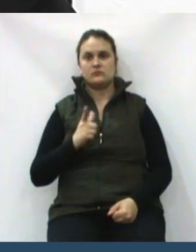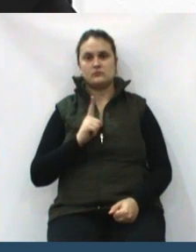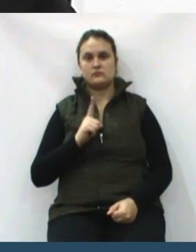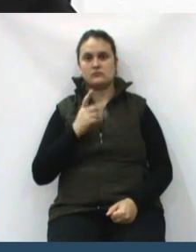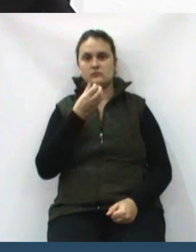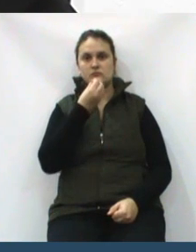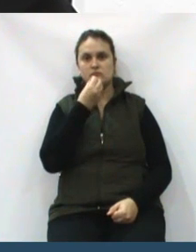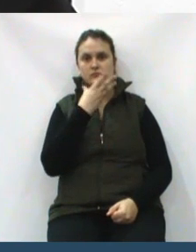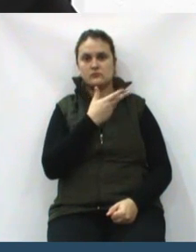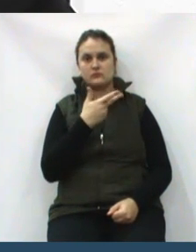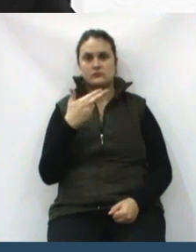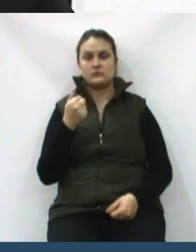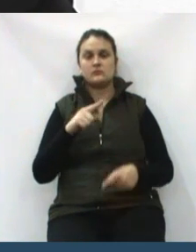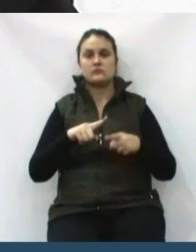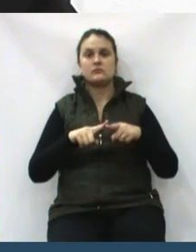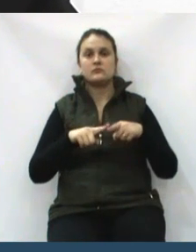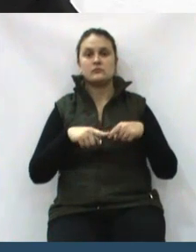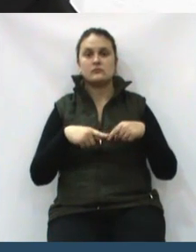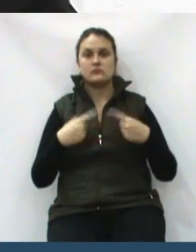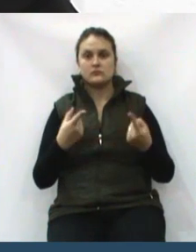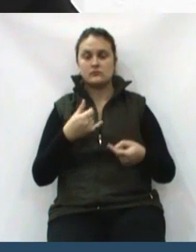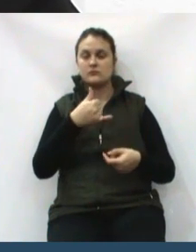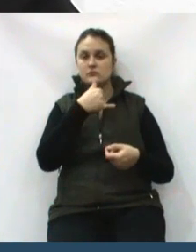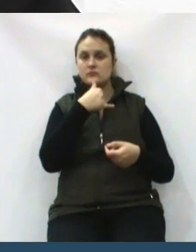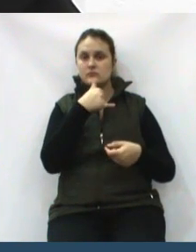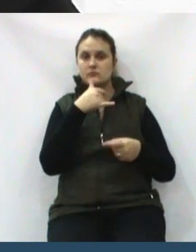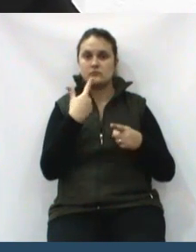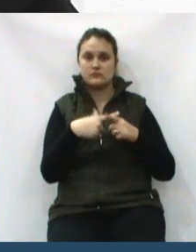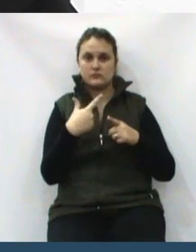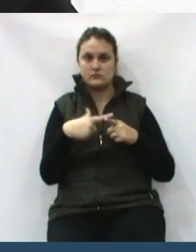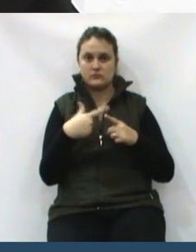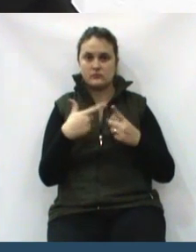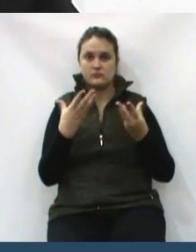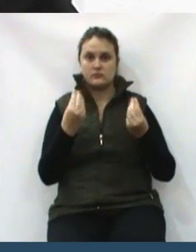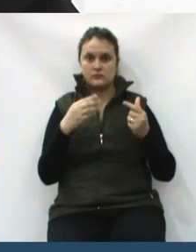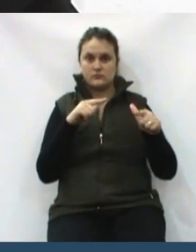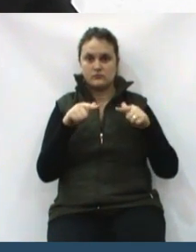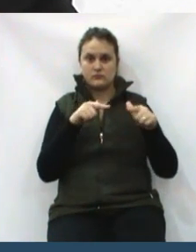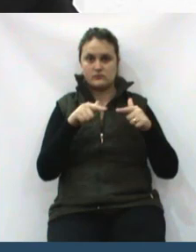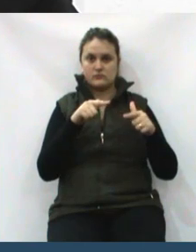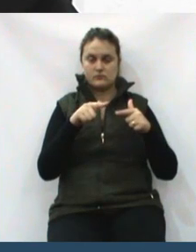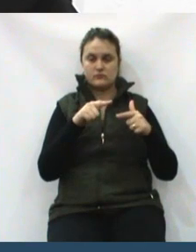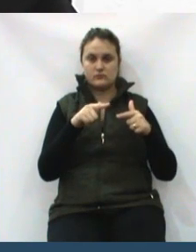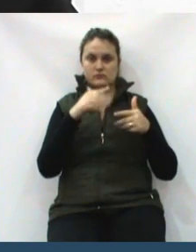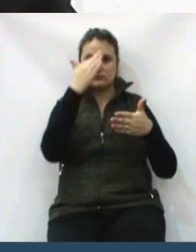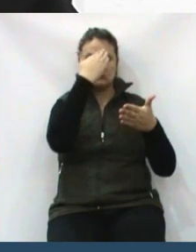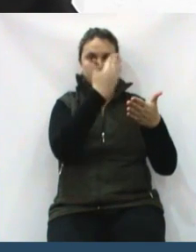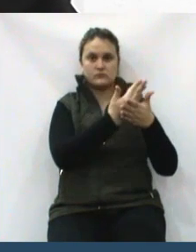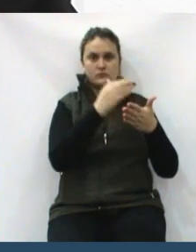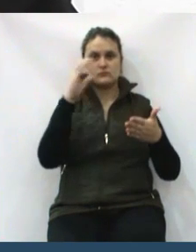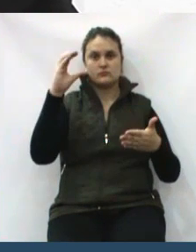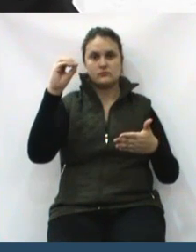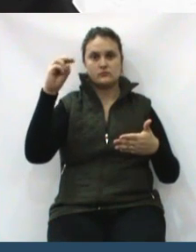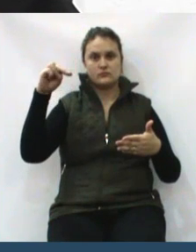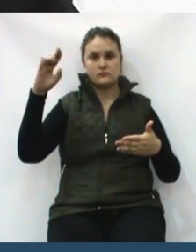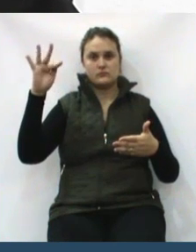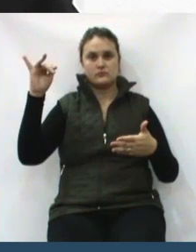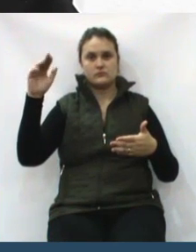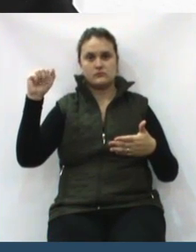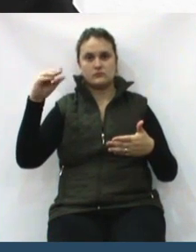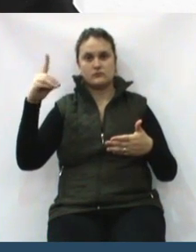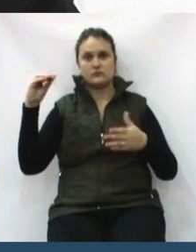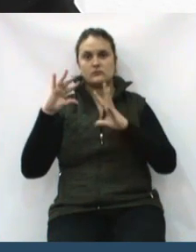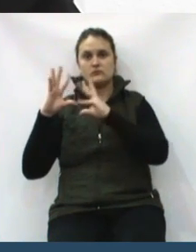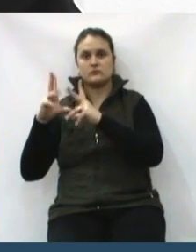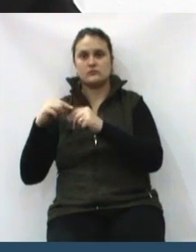exceções, mas, infelizmente, pelo número excessivo de cargos de confiança, além de todos nós